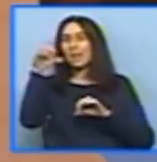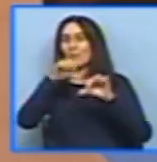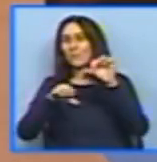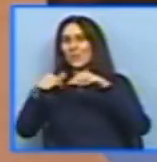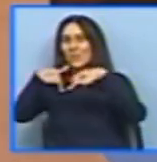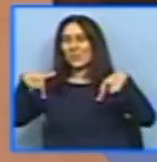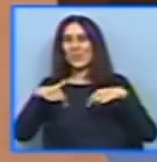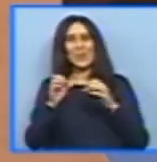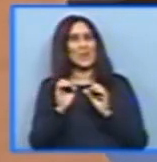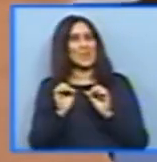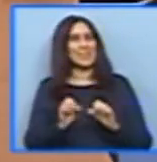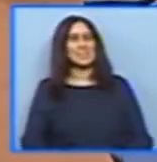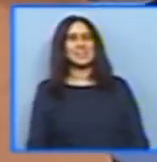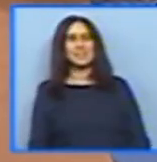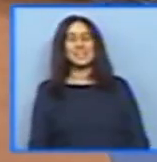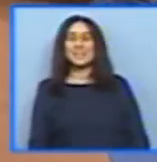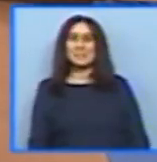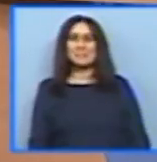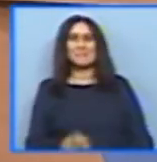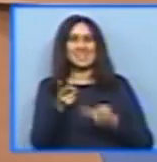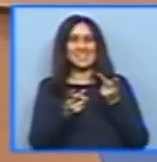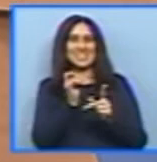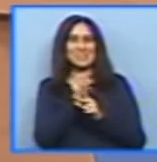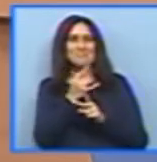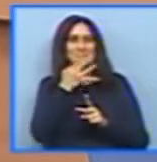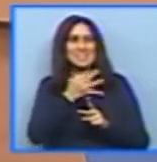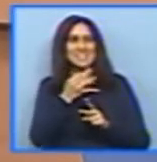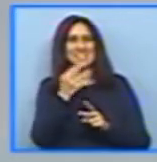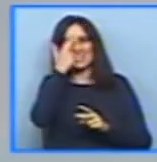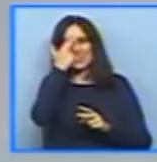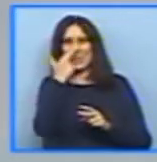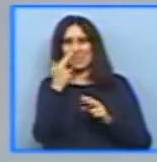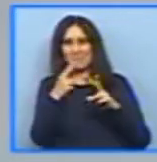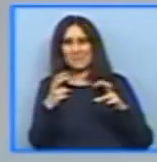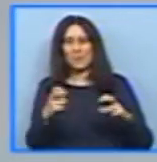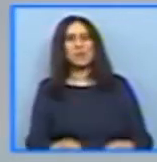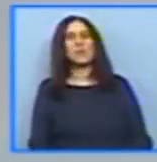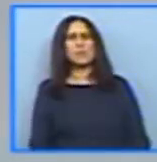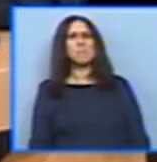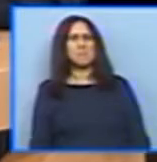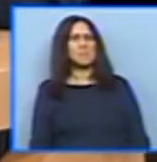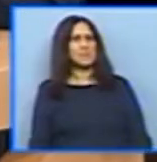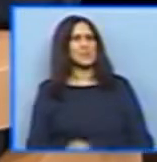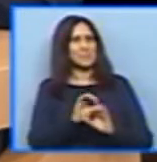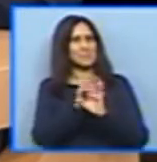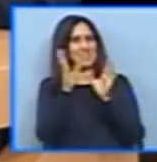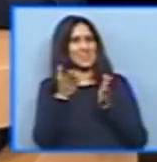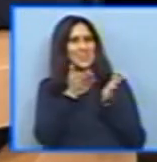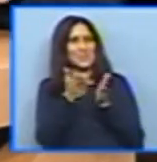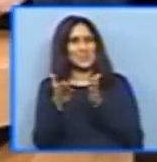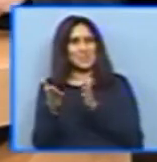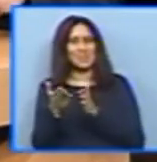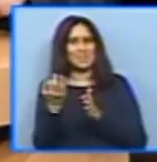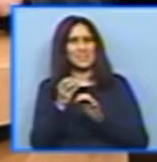Não. Enfim, era outra análise a fazer, Exato, mas acreditamos que a história também os depura, não é? Então vai ajudando a explicitar, sim, não é? sim. Vai